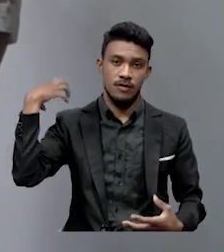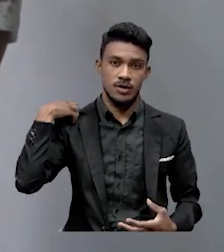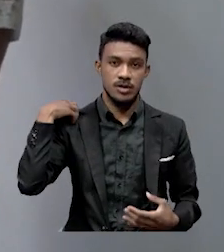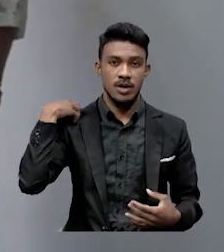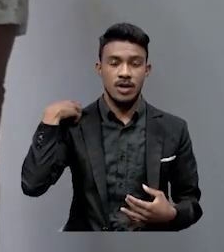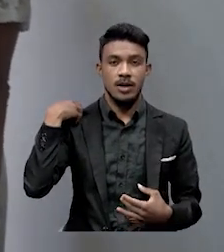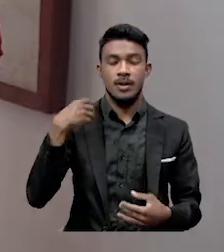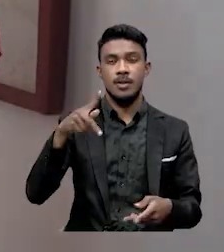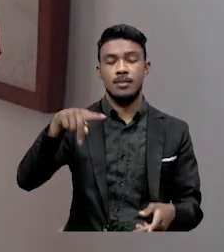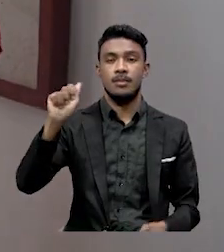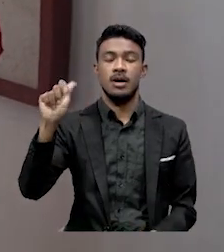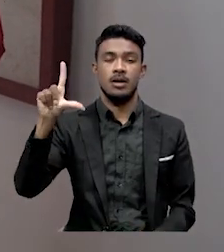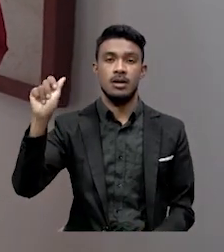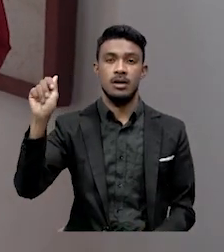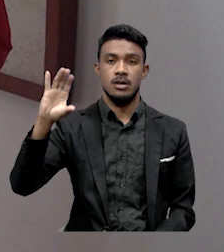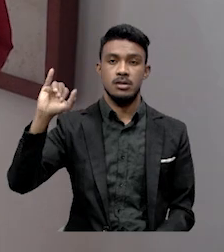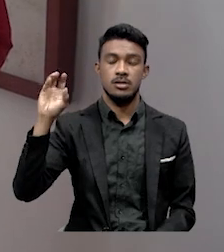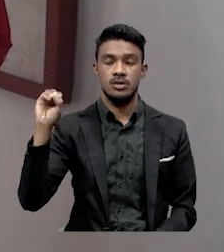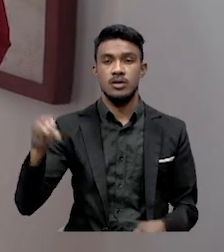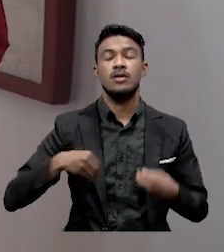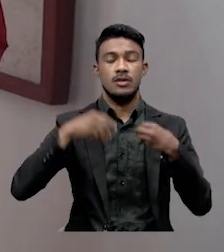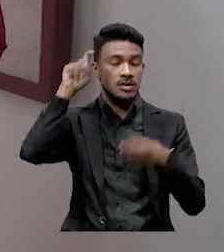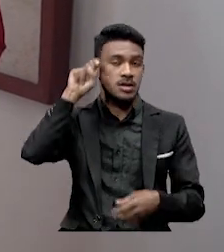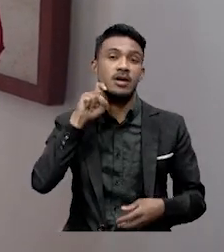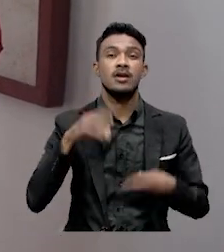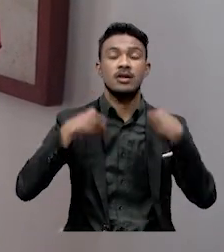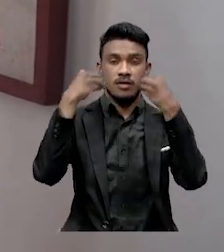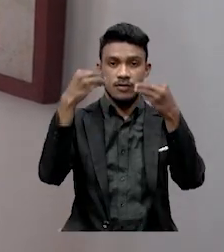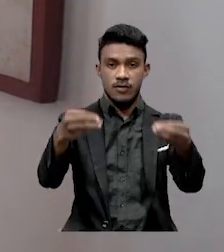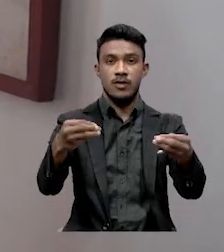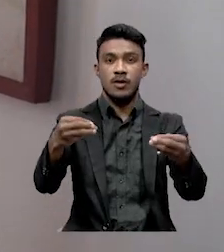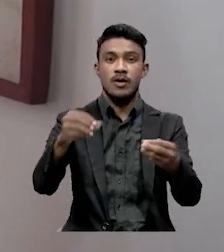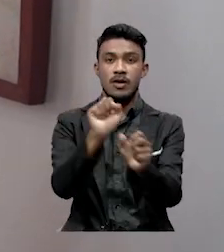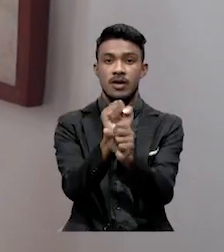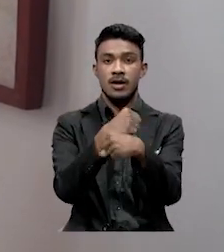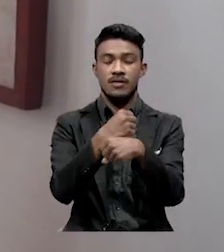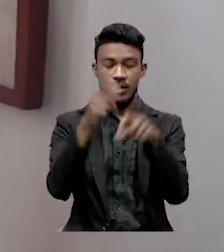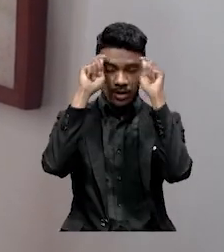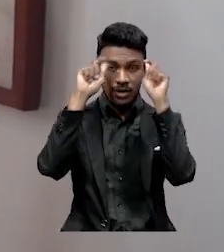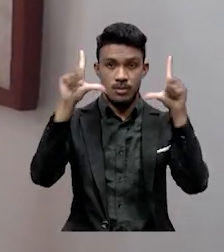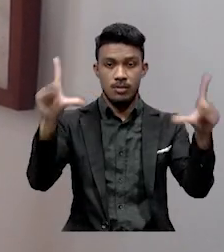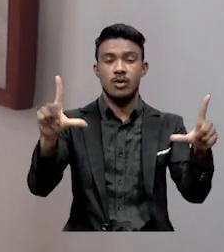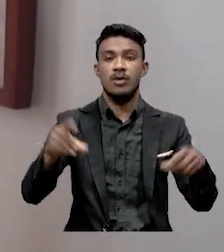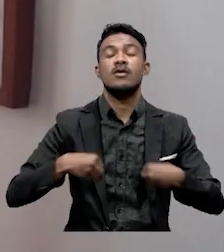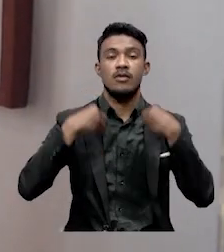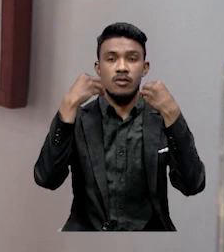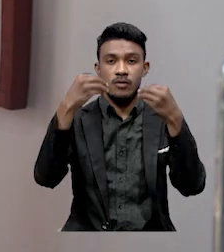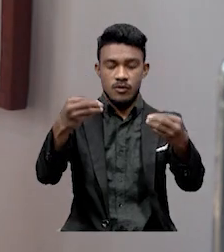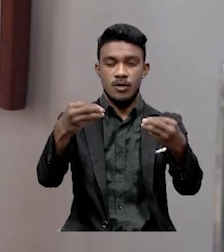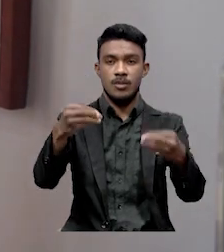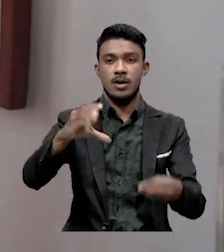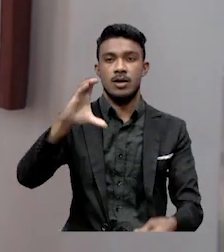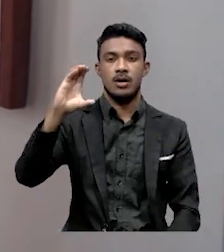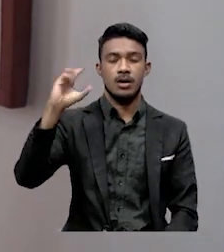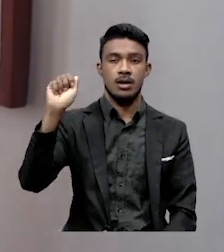remata encontro, Kairala Xanana Guzmão oferece presente Café Timor, ba Comitiva Rússia Cabo Verde.